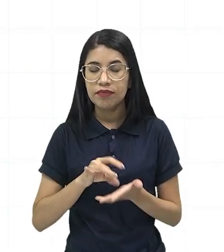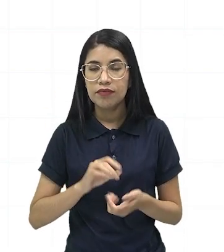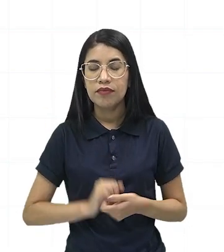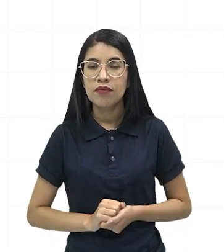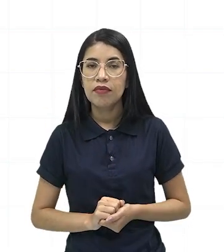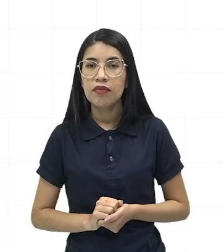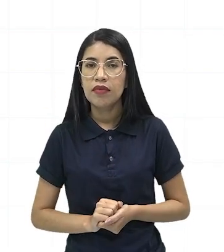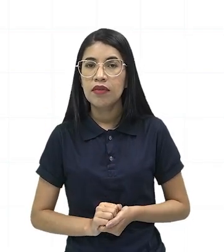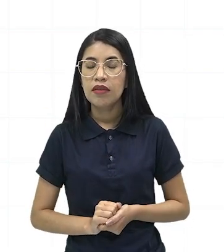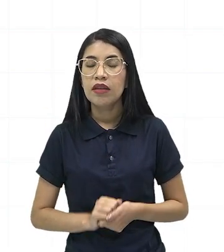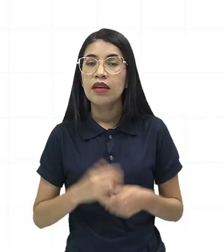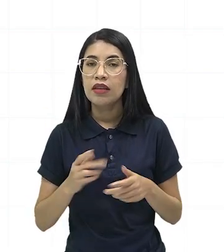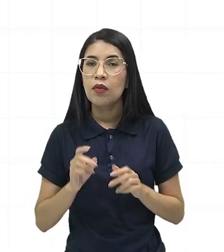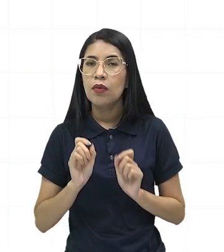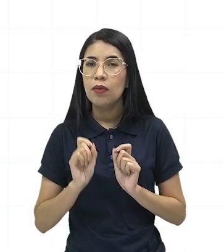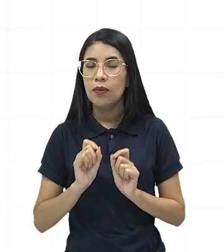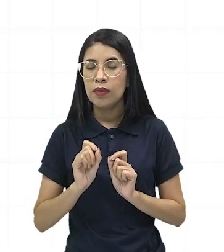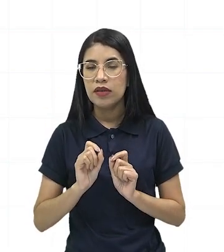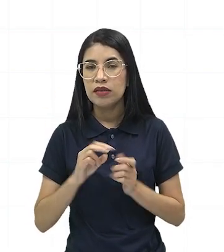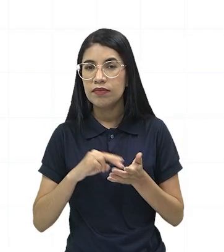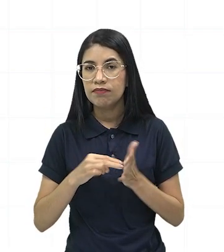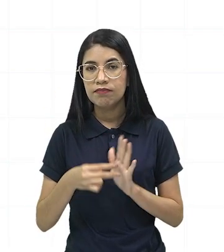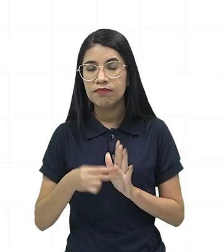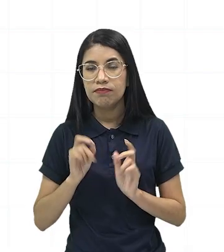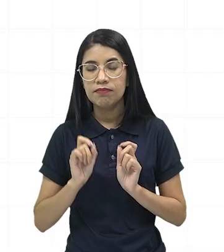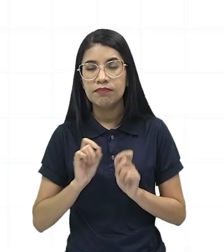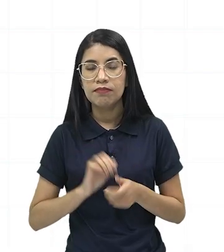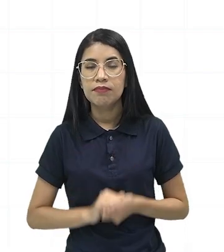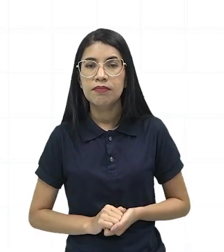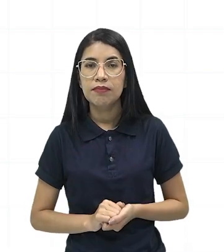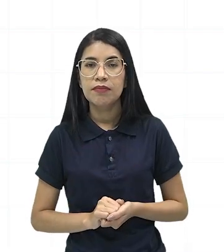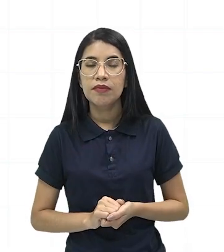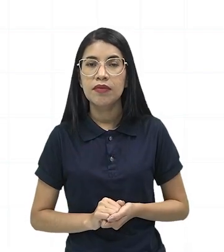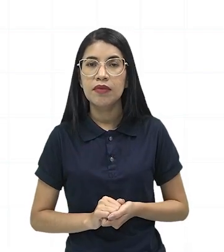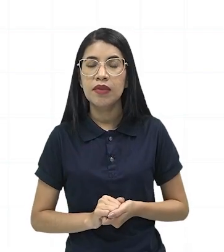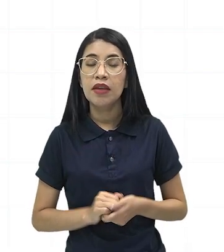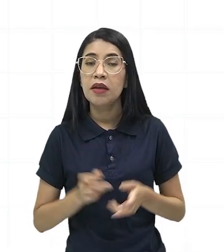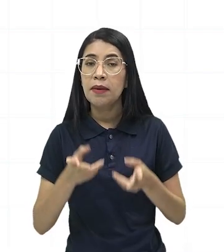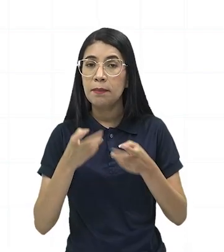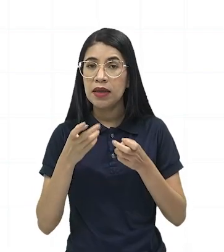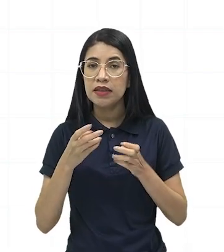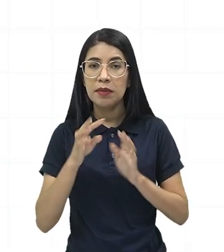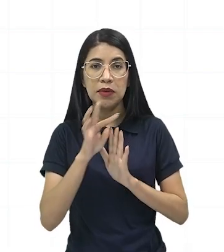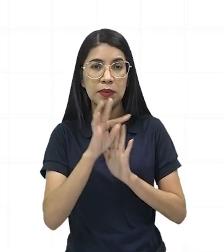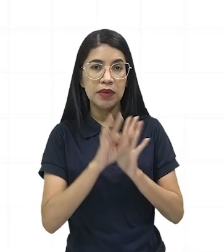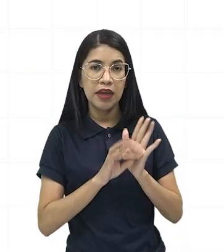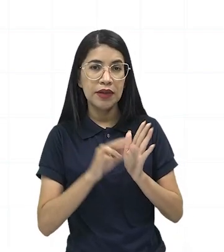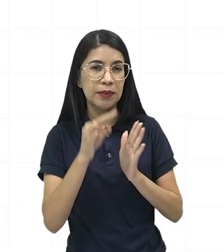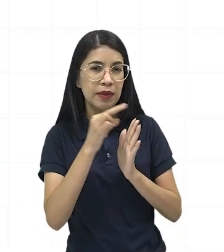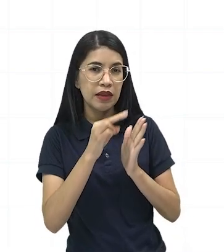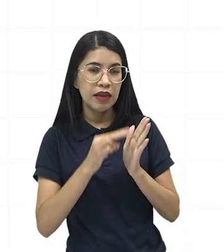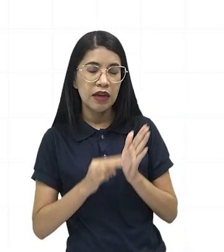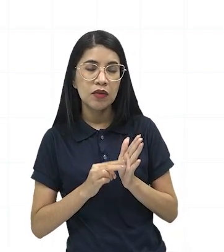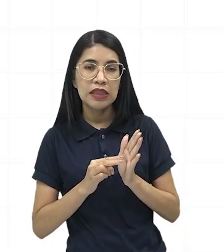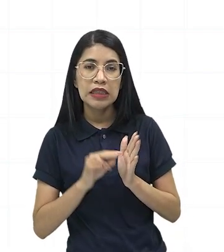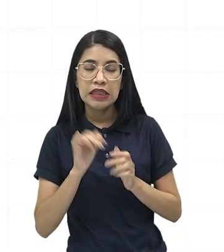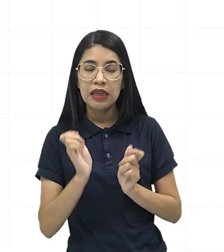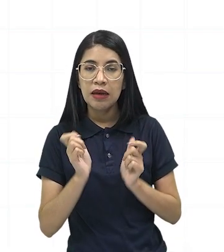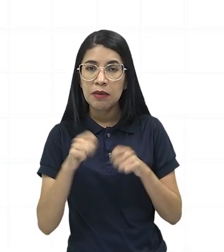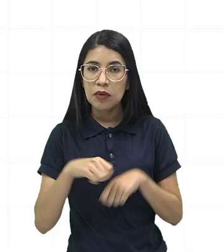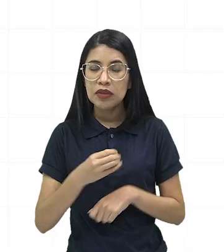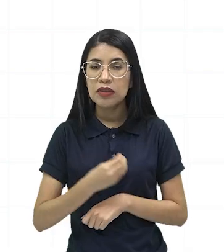da verossimilhança é assim, você observa na obra aquilo que é possível dentro da